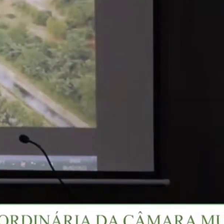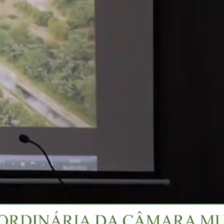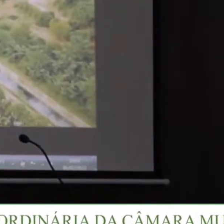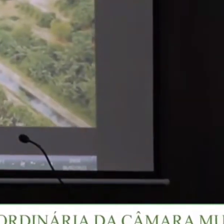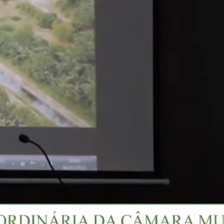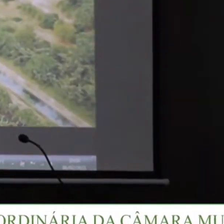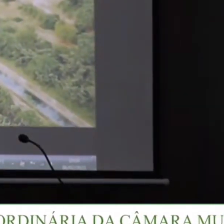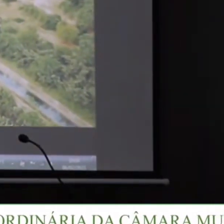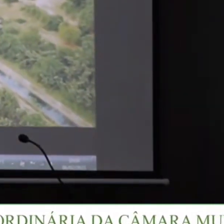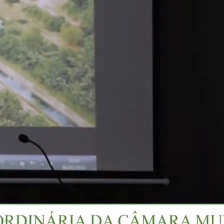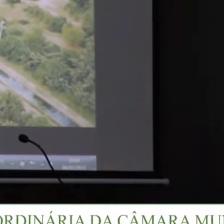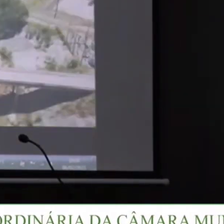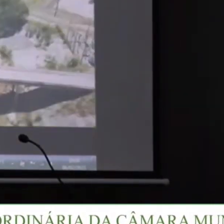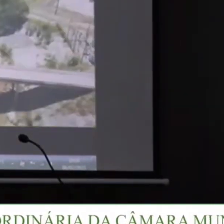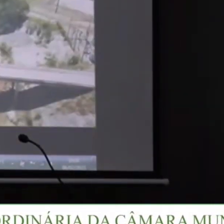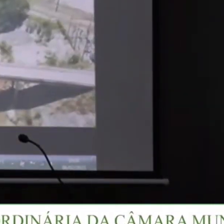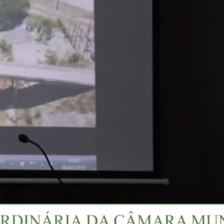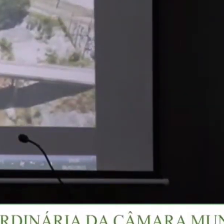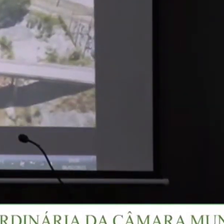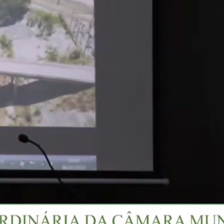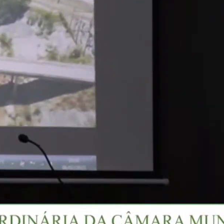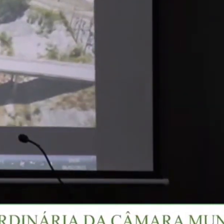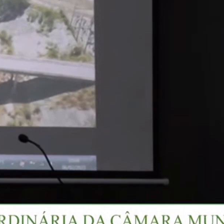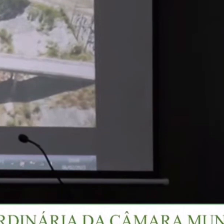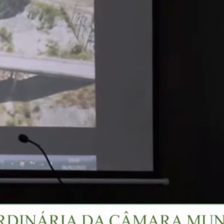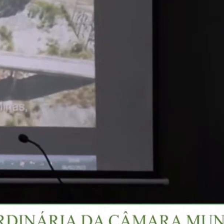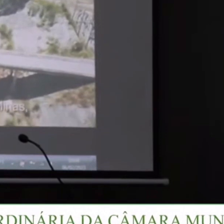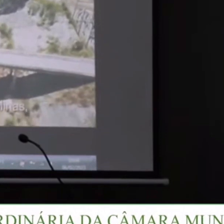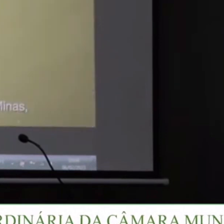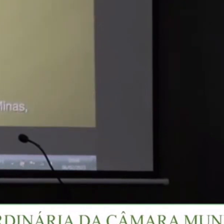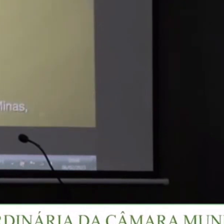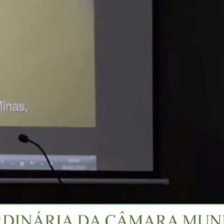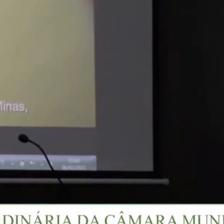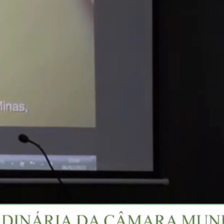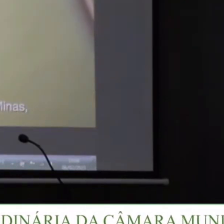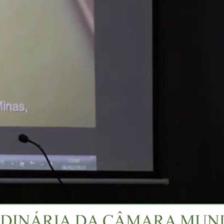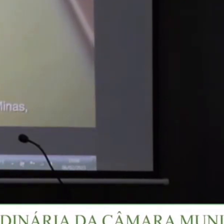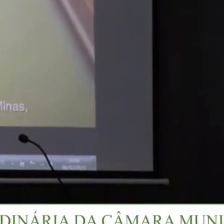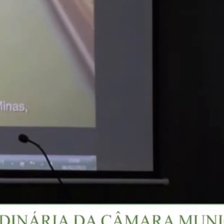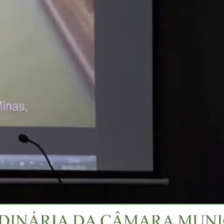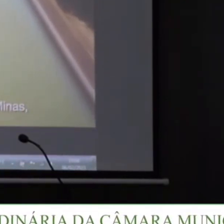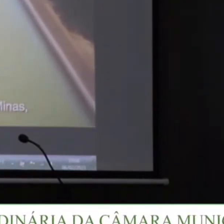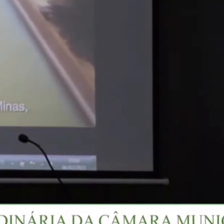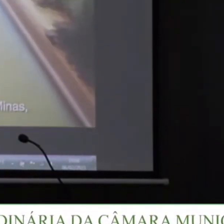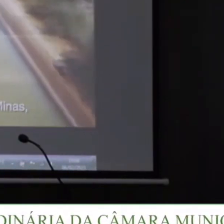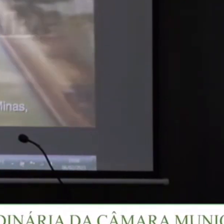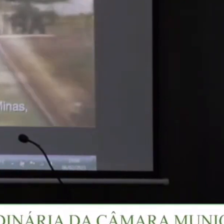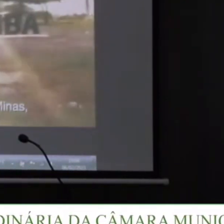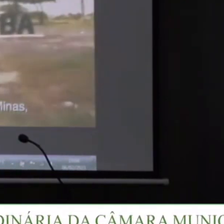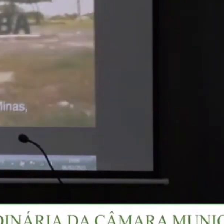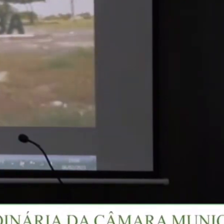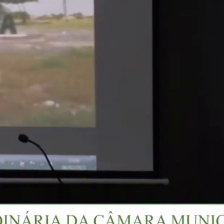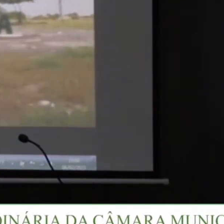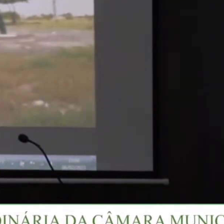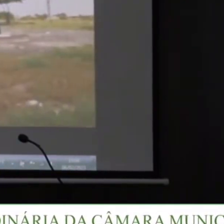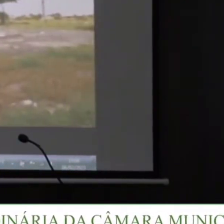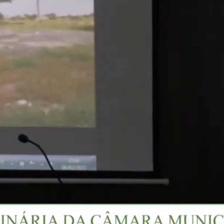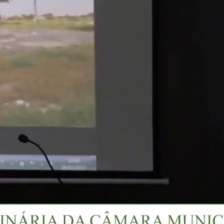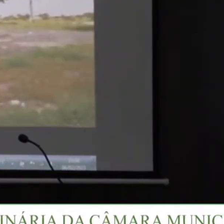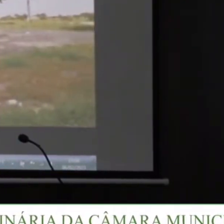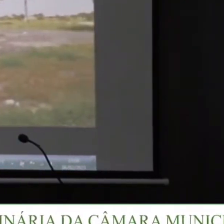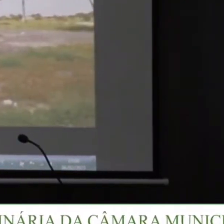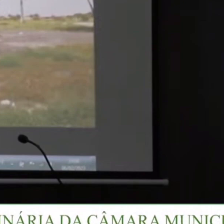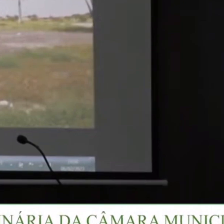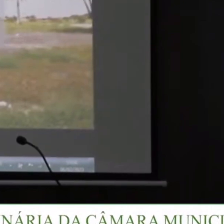A iniciativa dos governos para implantar projetos de irrigação desenvolveu a fruticultura irrigada do norte de Minas, impulsionou